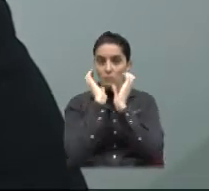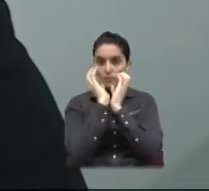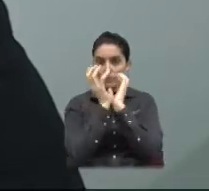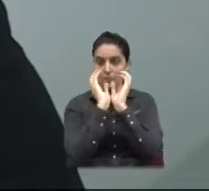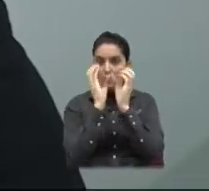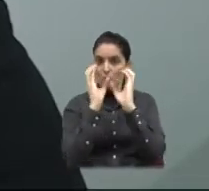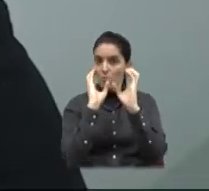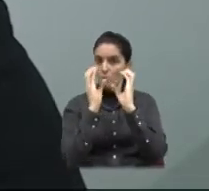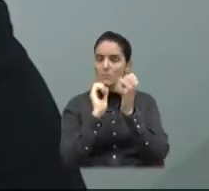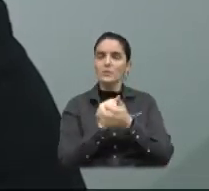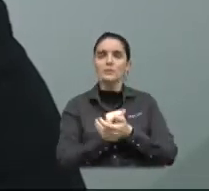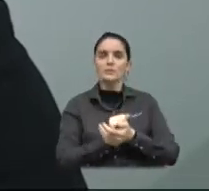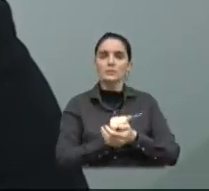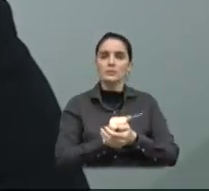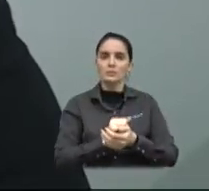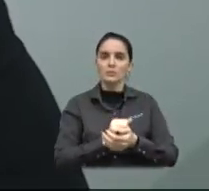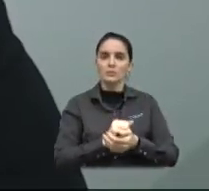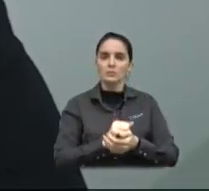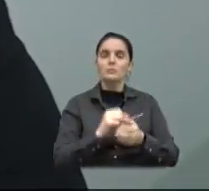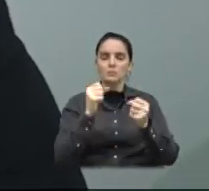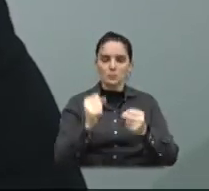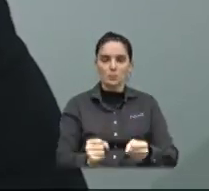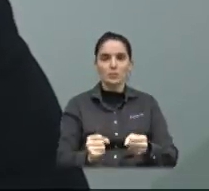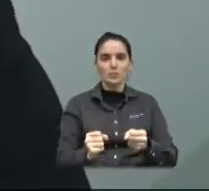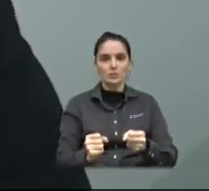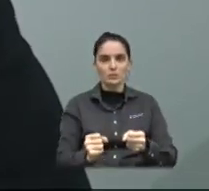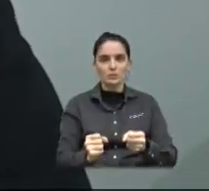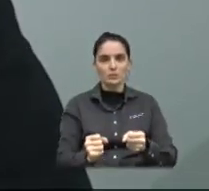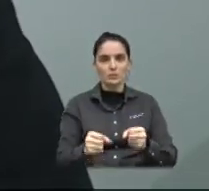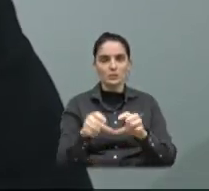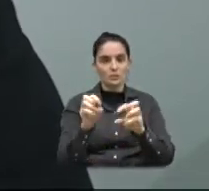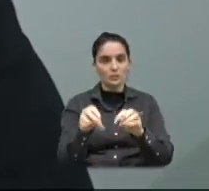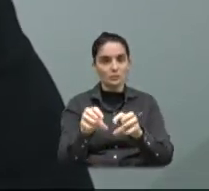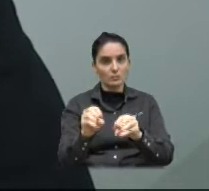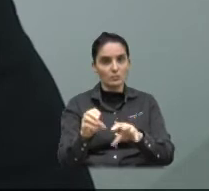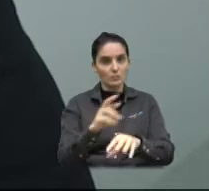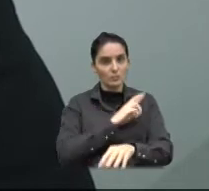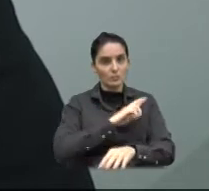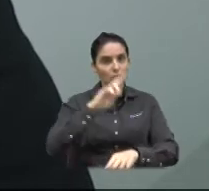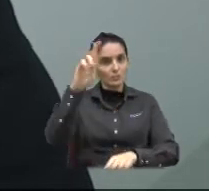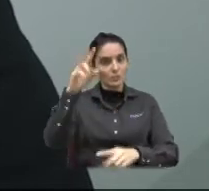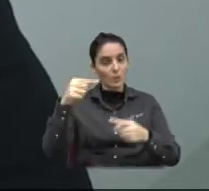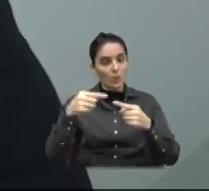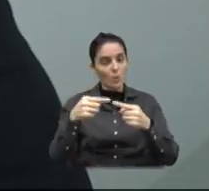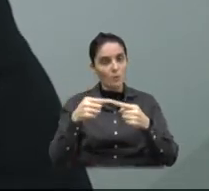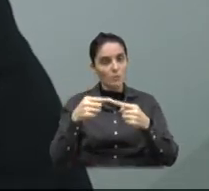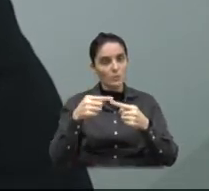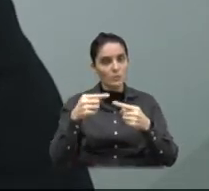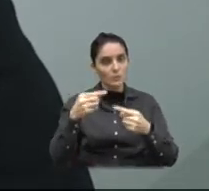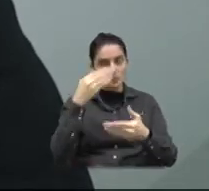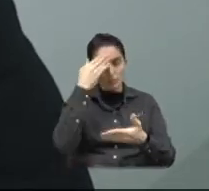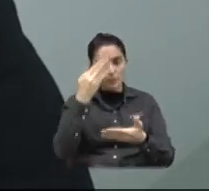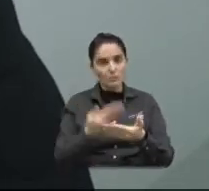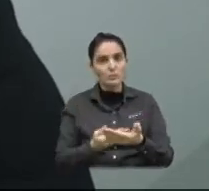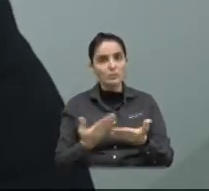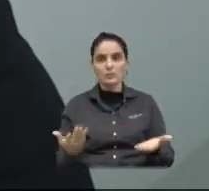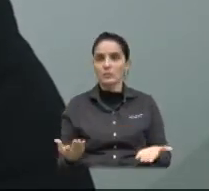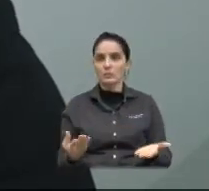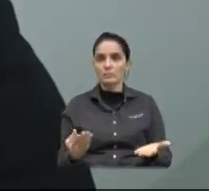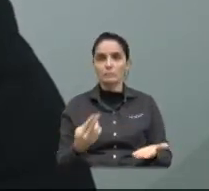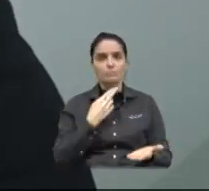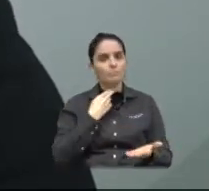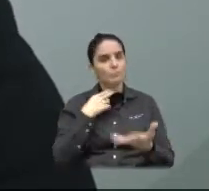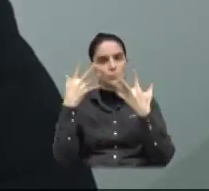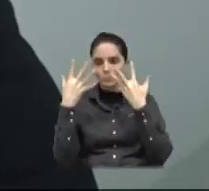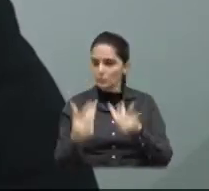filhos receber educação religiosa e moral que estejam de acordo com as suas próprias convicções nós não podemos aceitar